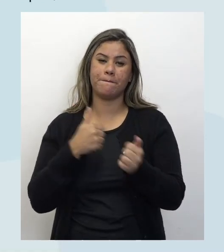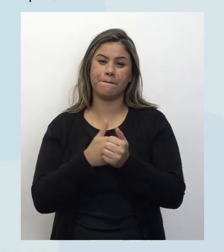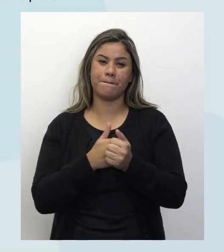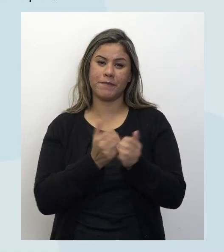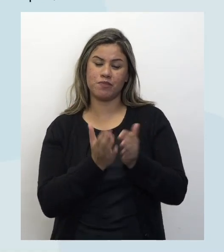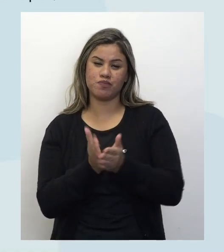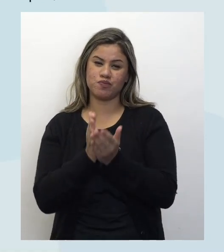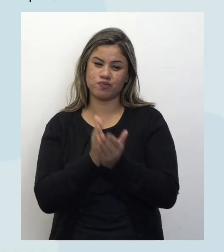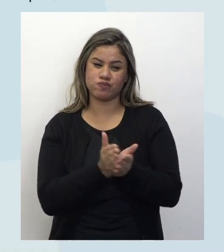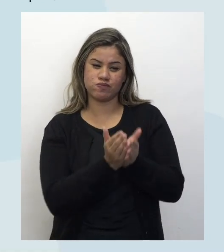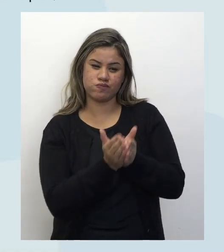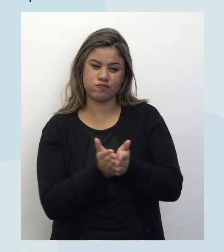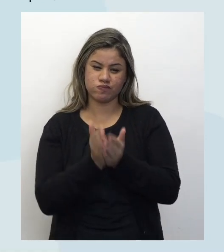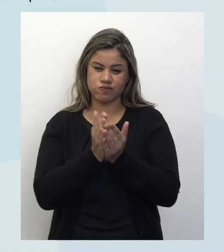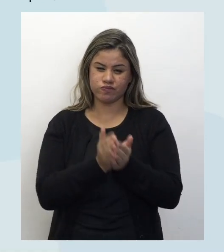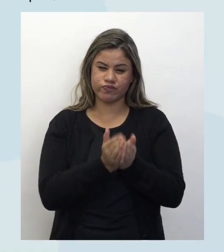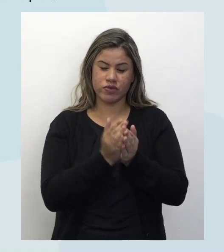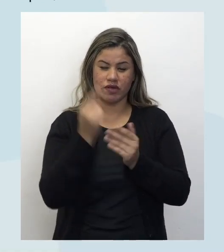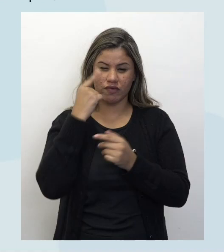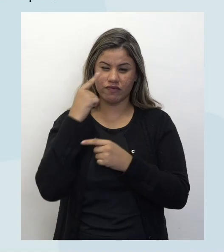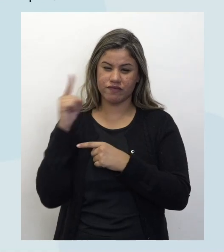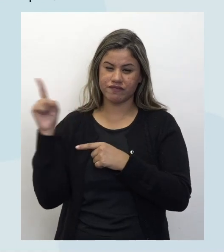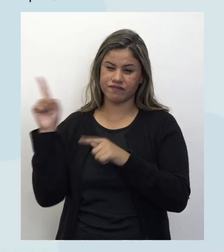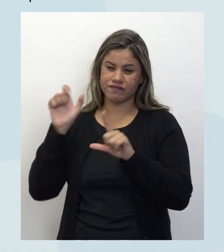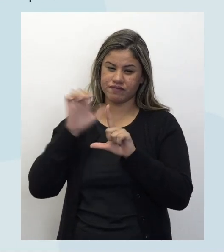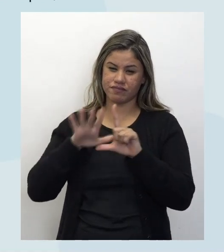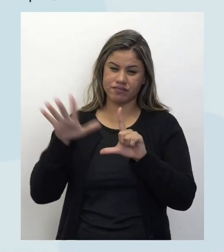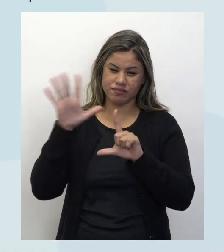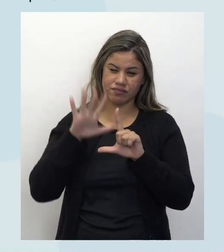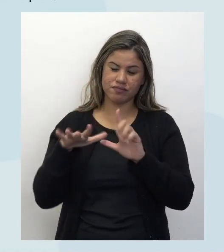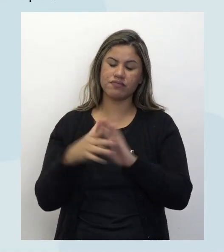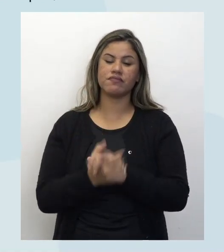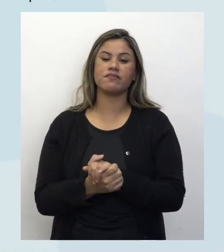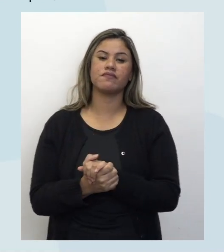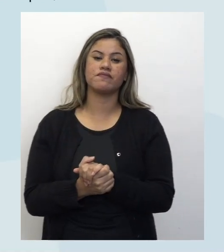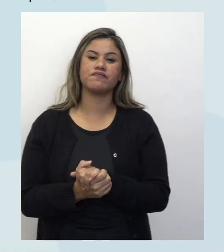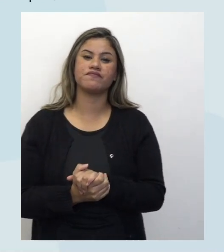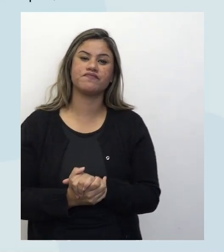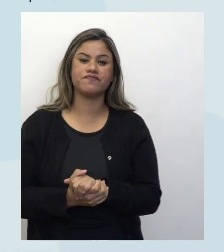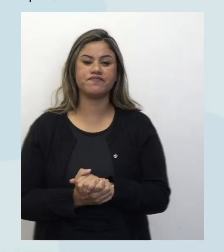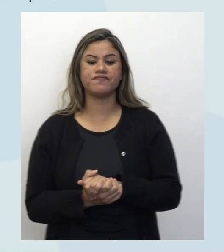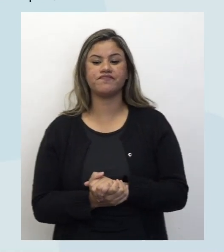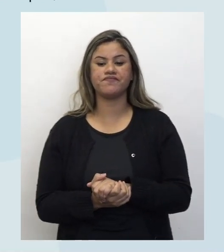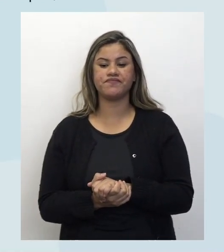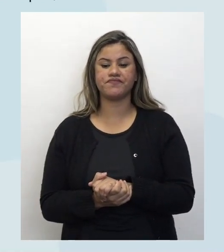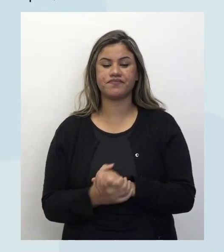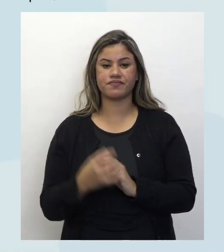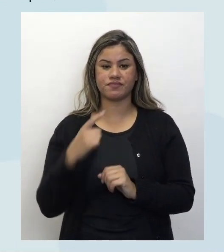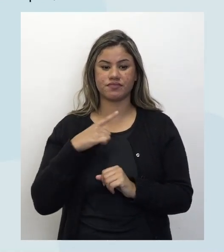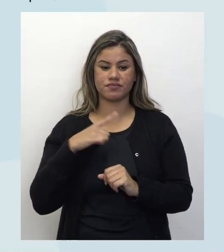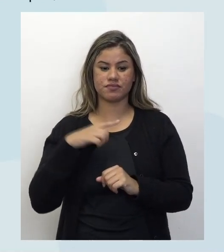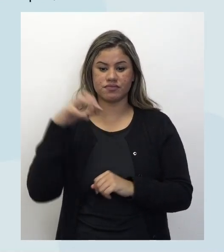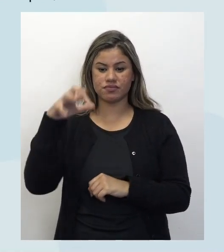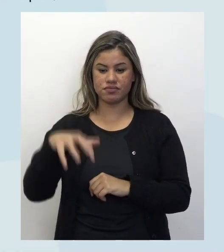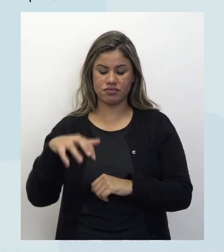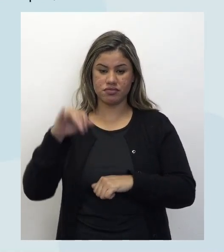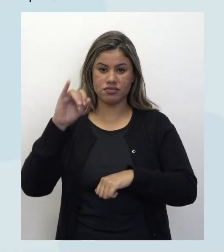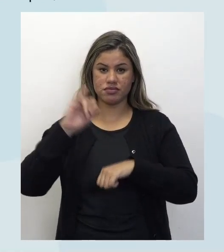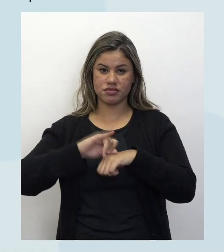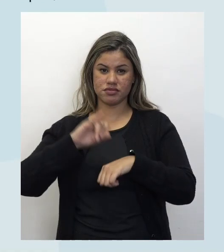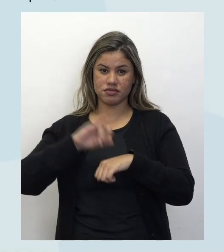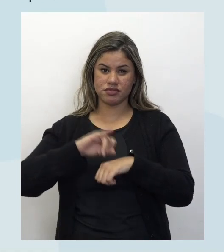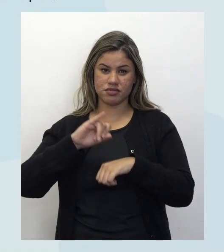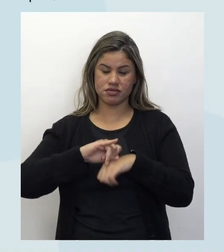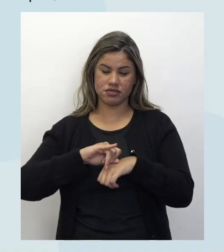na costa, né, na zona portuária, né? E esse museu ficava nessa zona palaciana, parte central da cidade, perto do